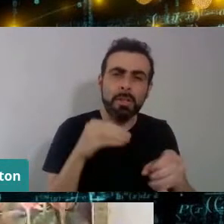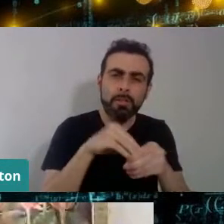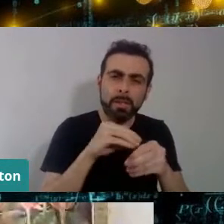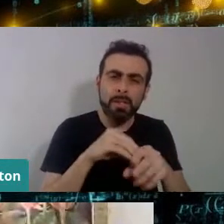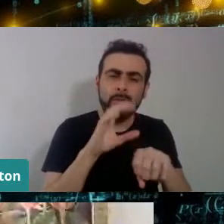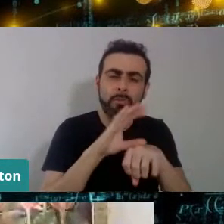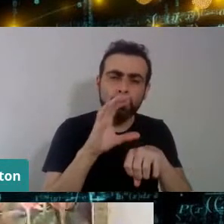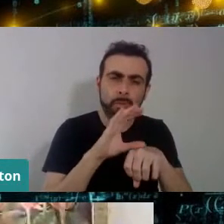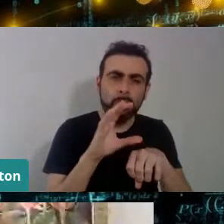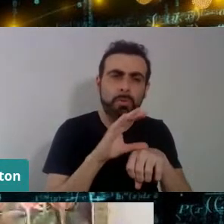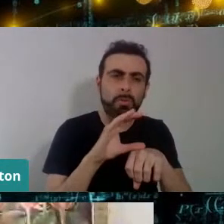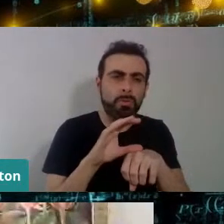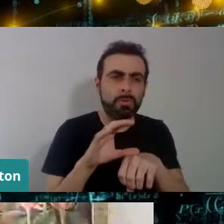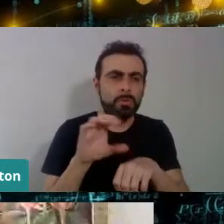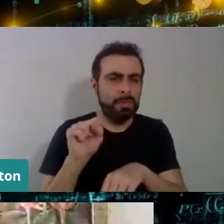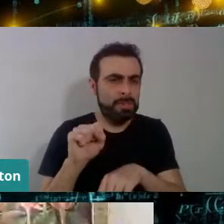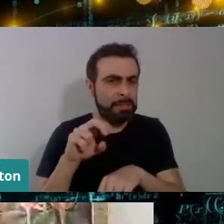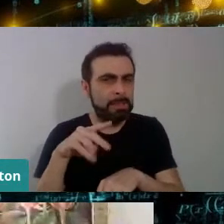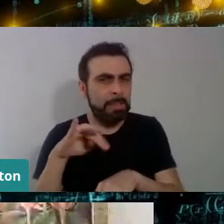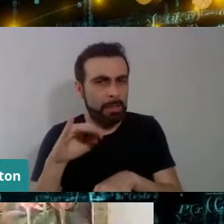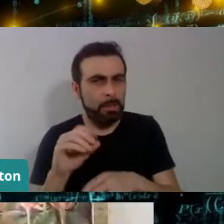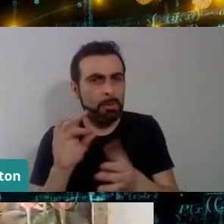programação sênior, né?